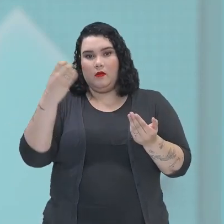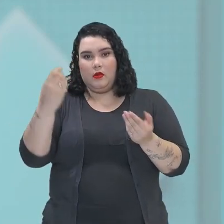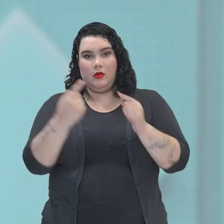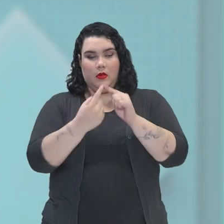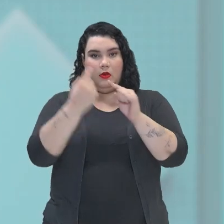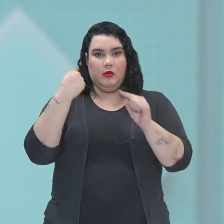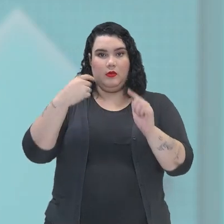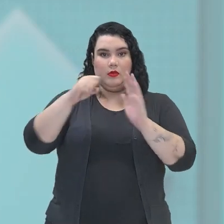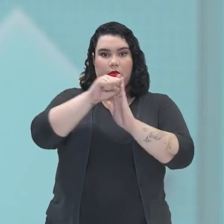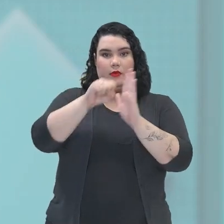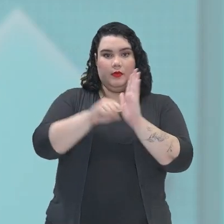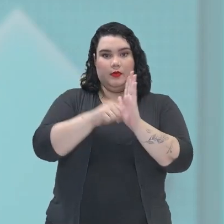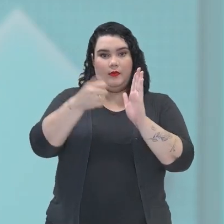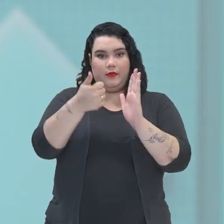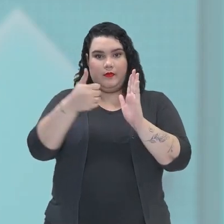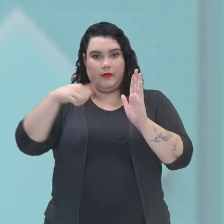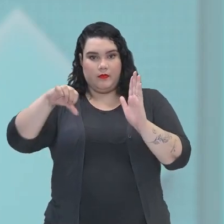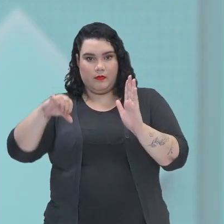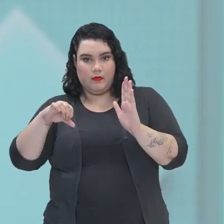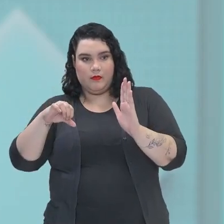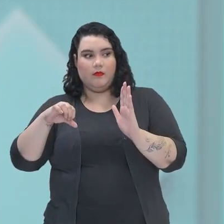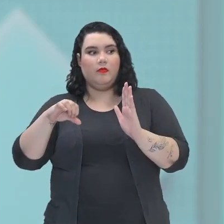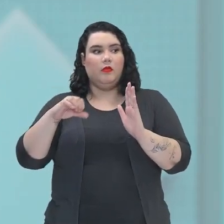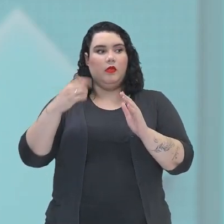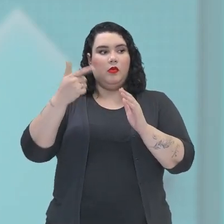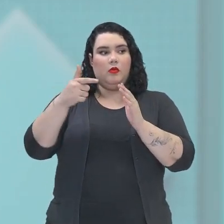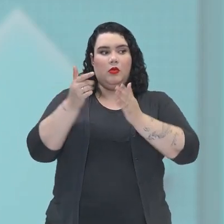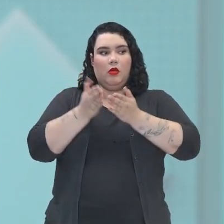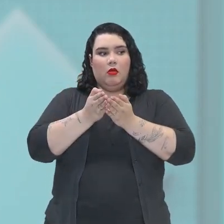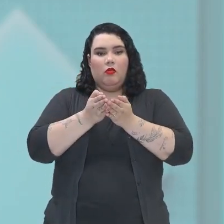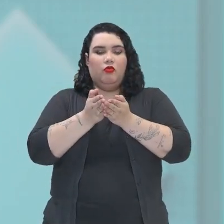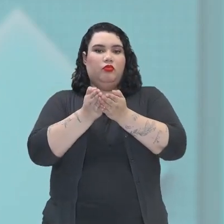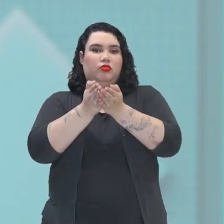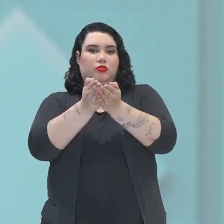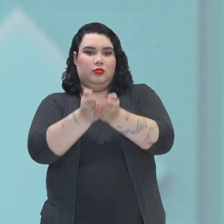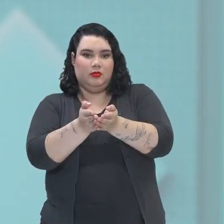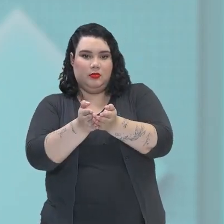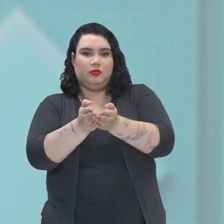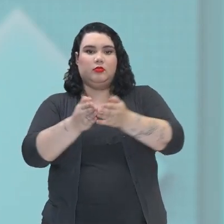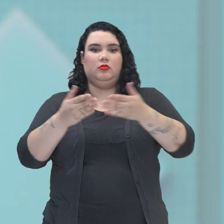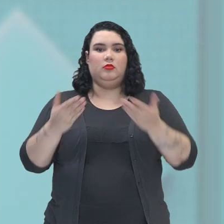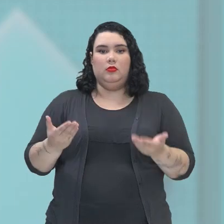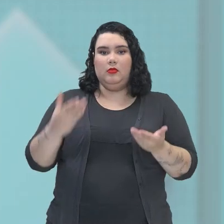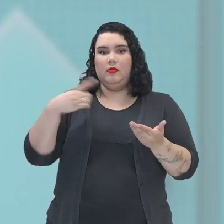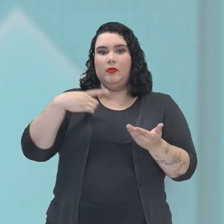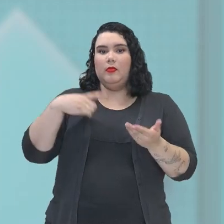século XIX, né, ainda não havia os aviões, então as viagens